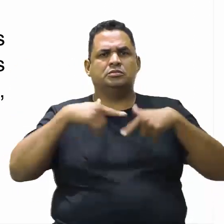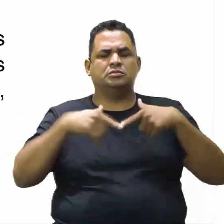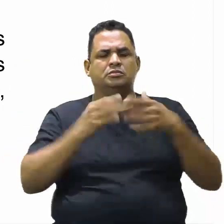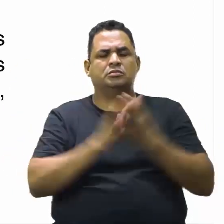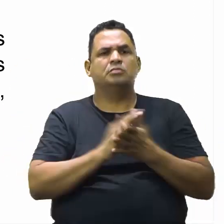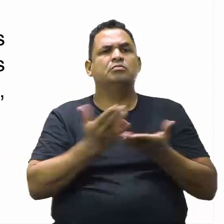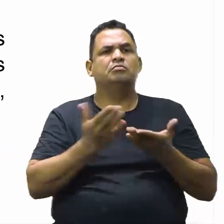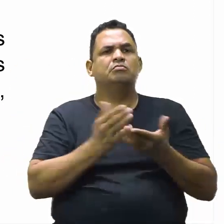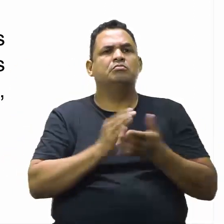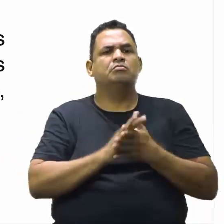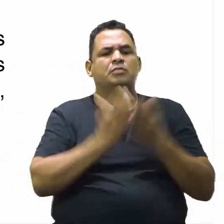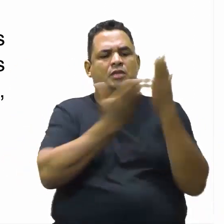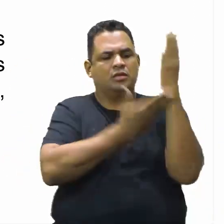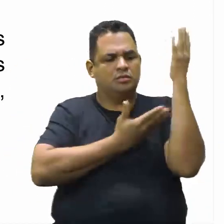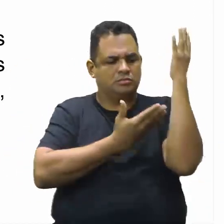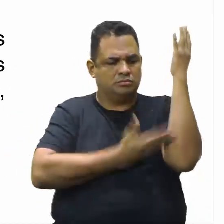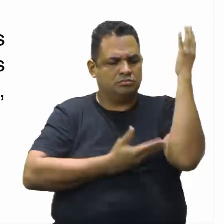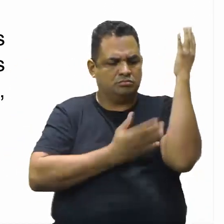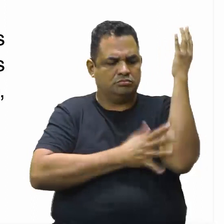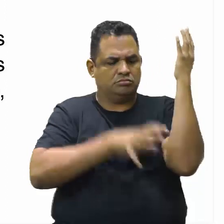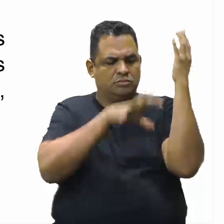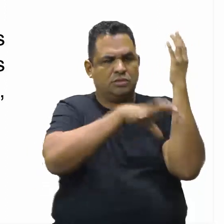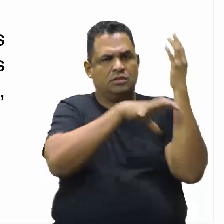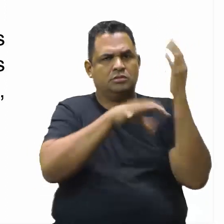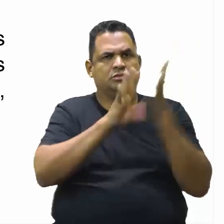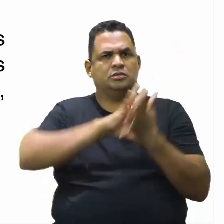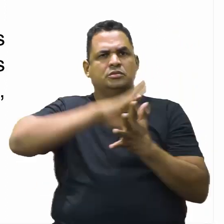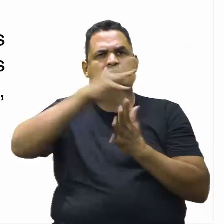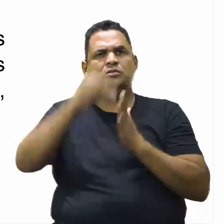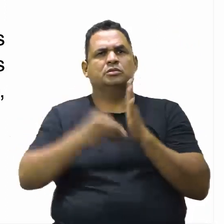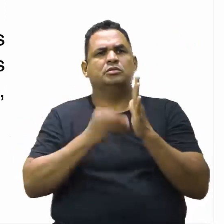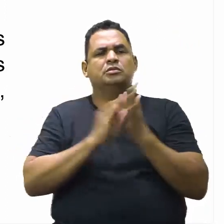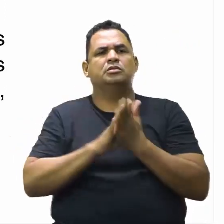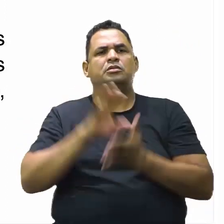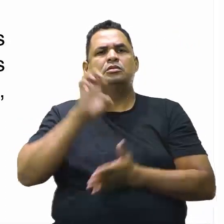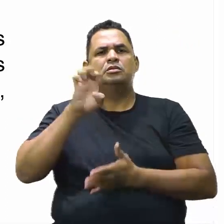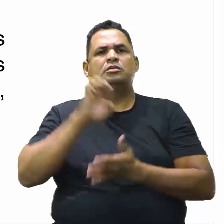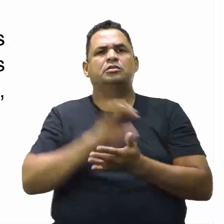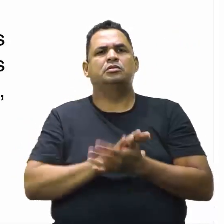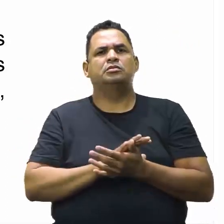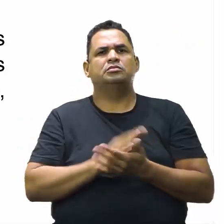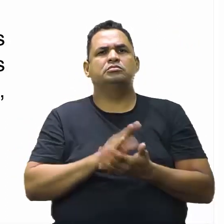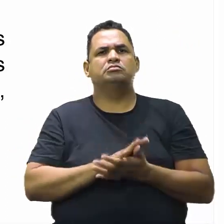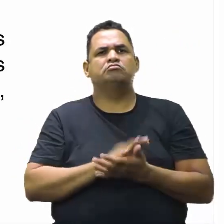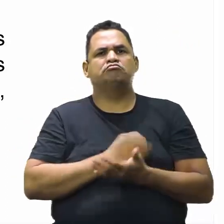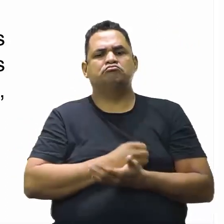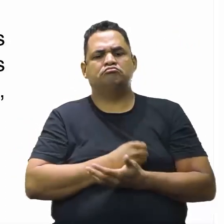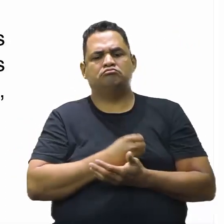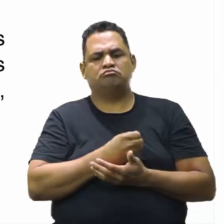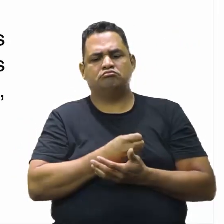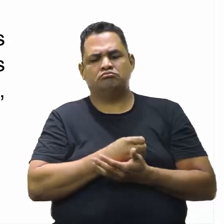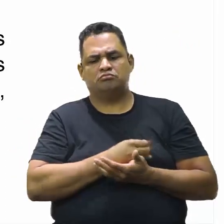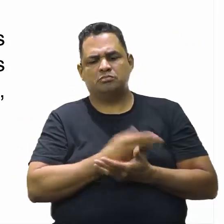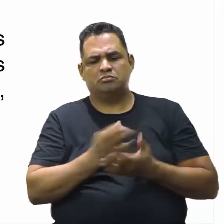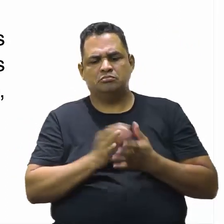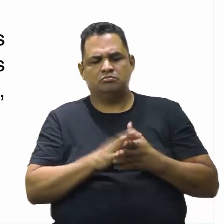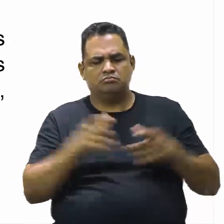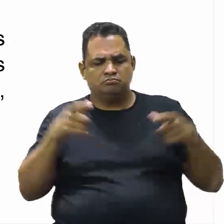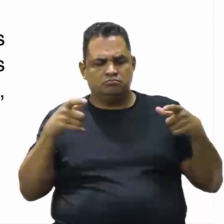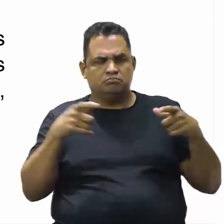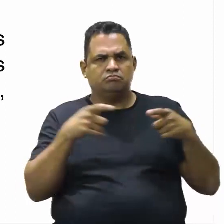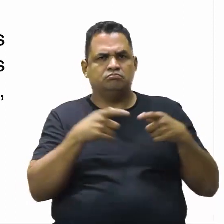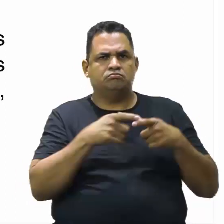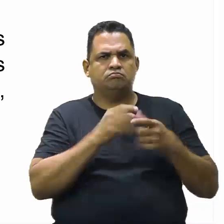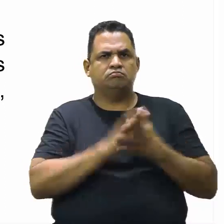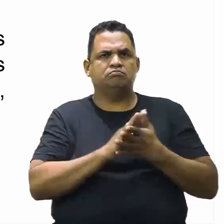para os seringais da Amazônia. E a alternativa E, concentração fundiária expulsou